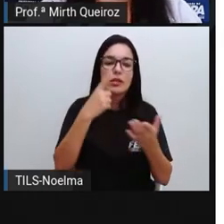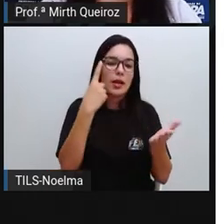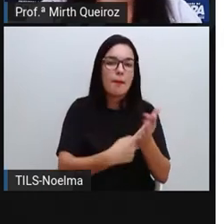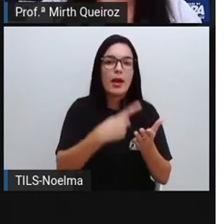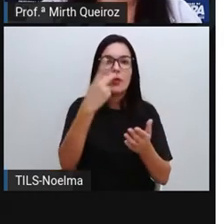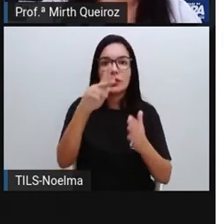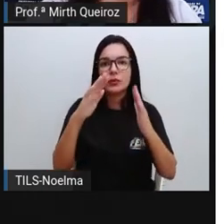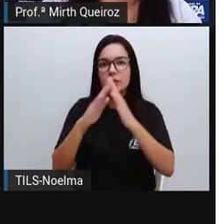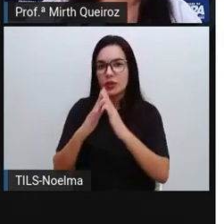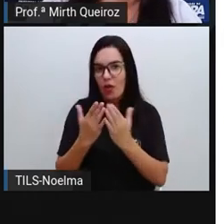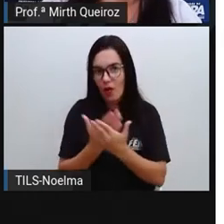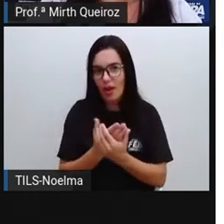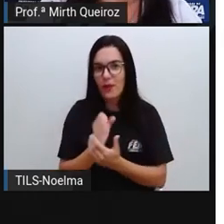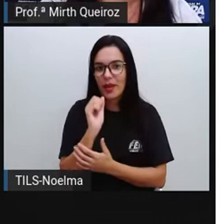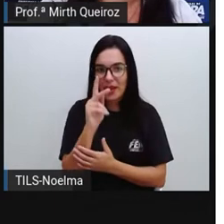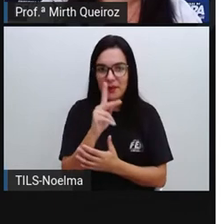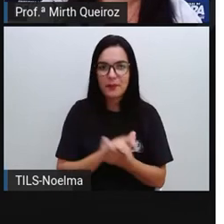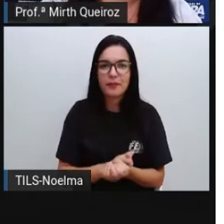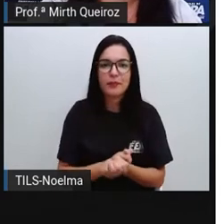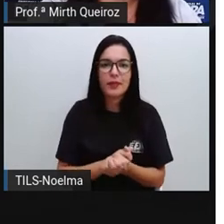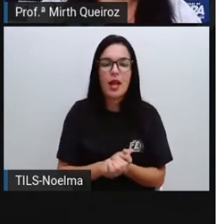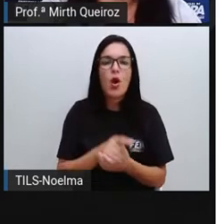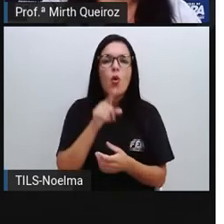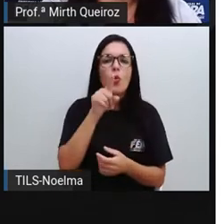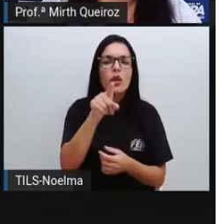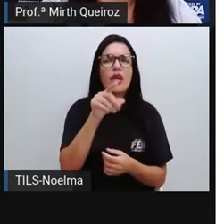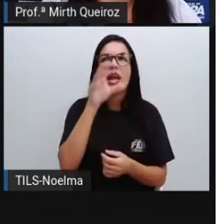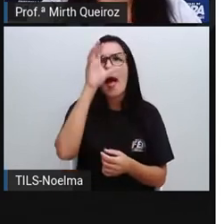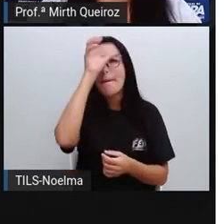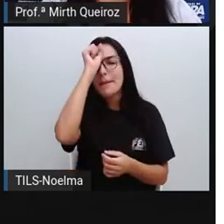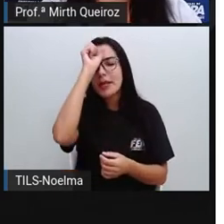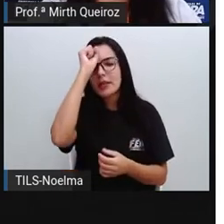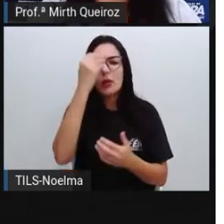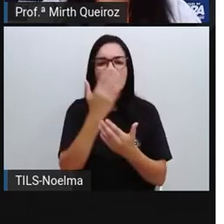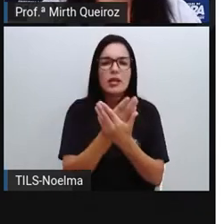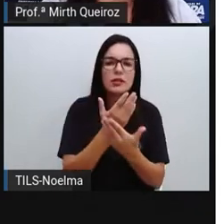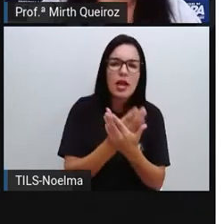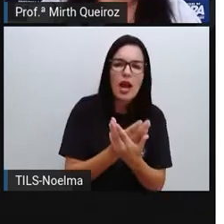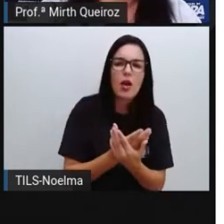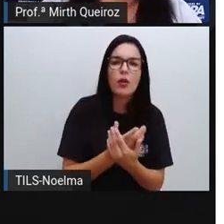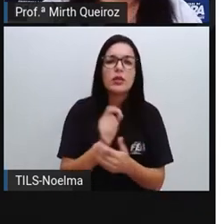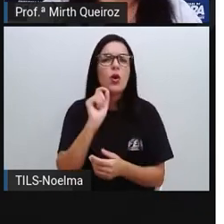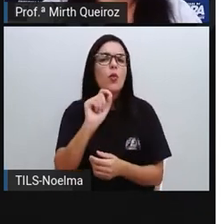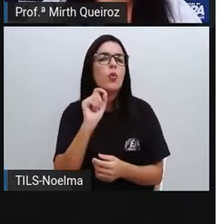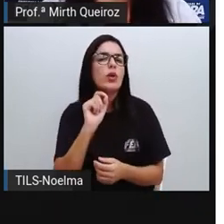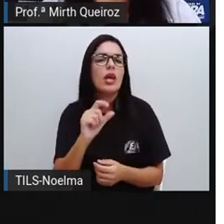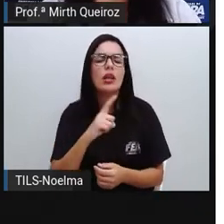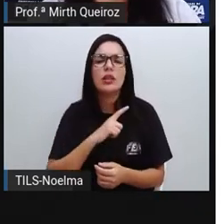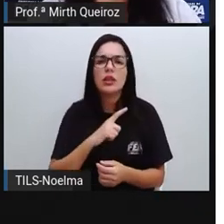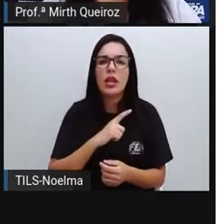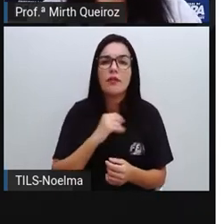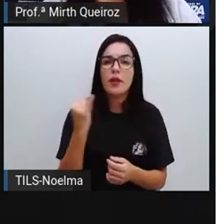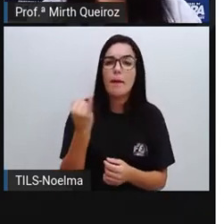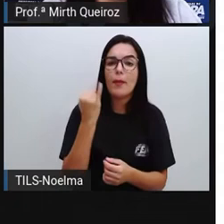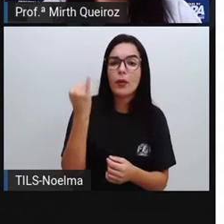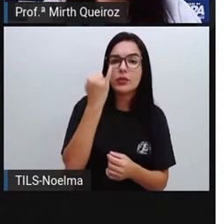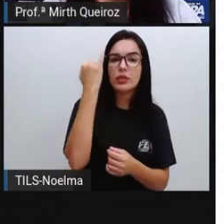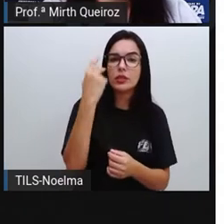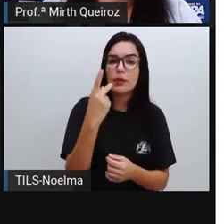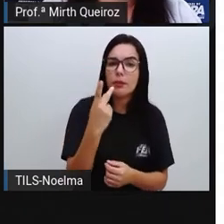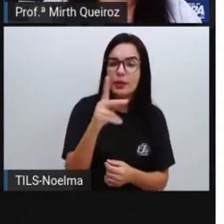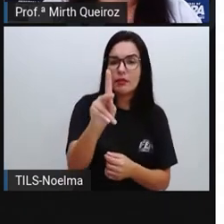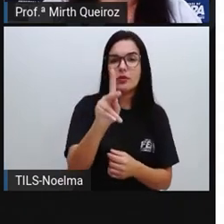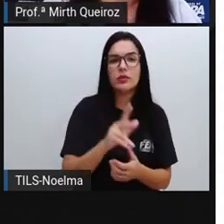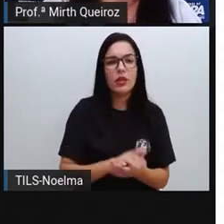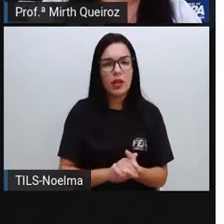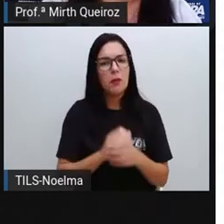a escola durante esse período. E o que que vocês aprenderam nas aulas, o que que foi significativo aí para vocês, vocês também podem